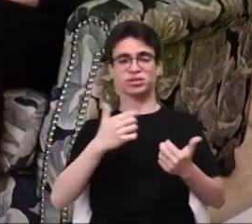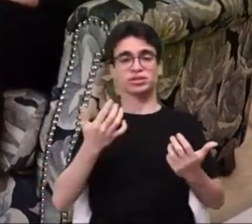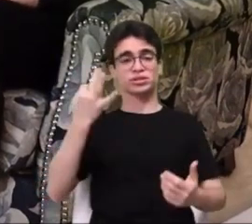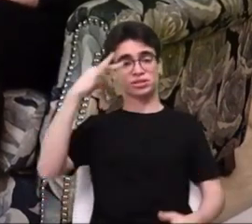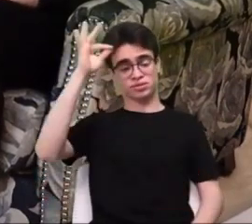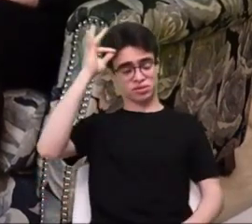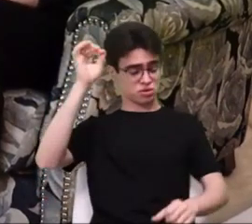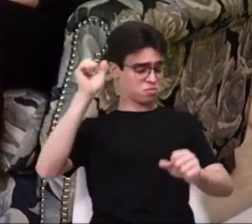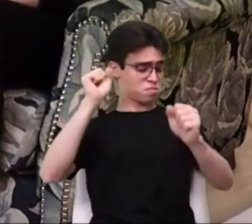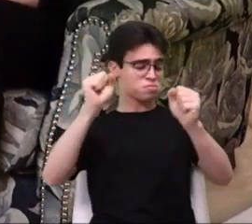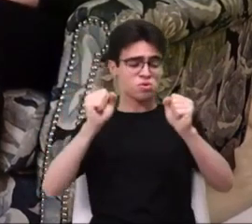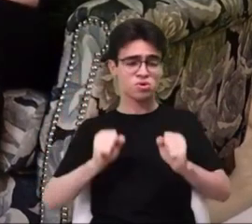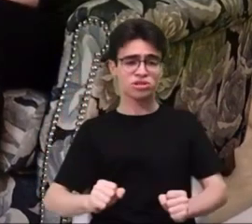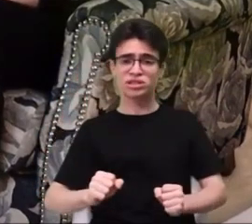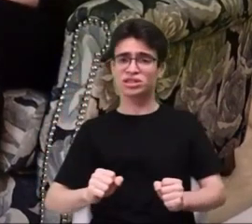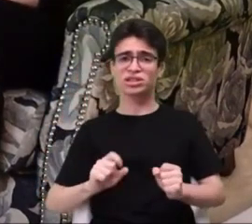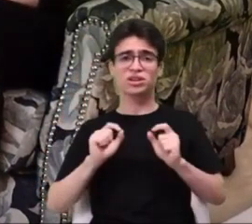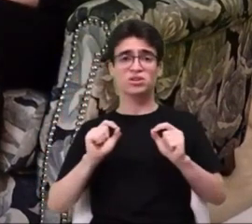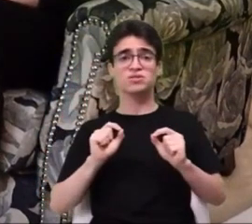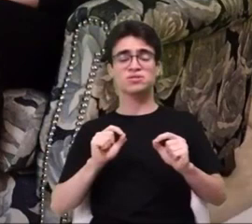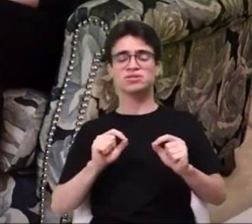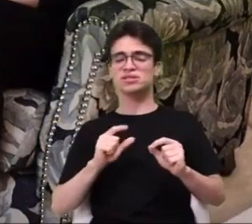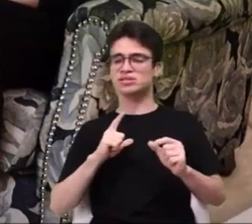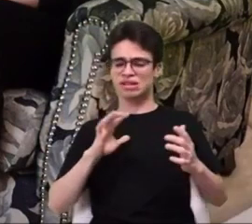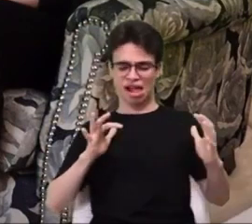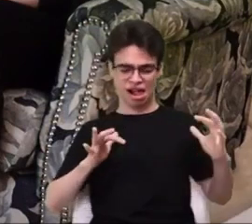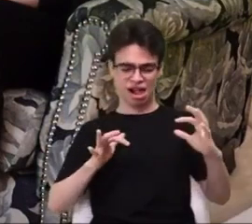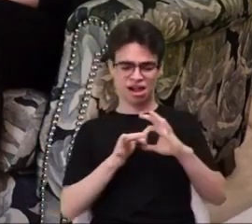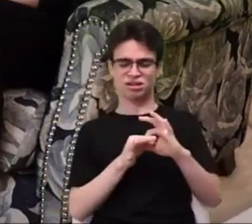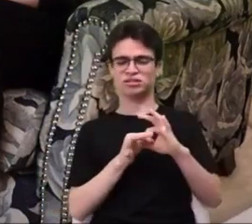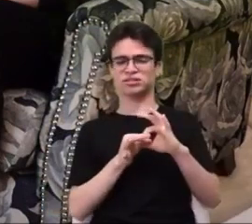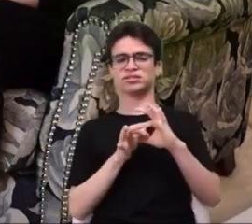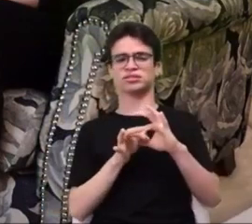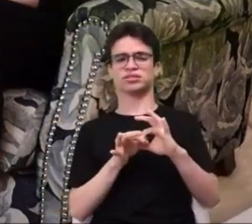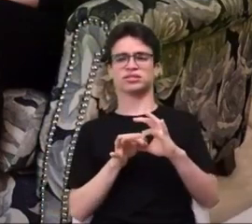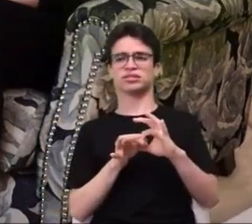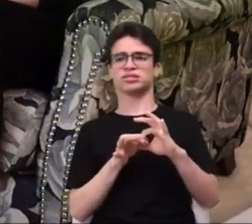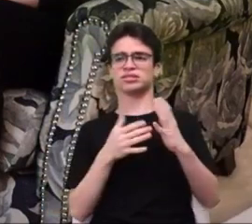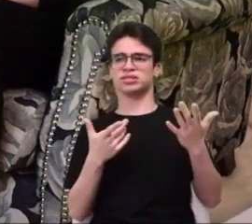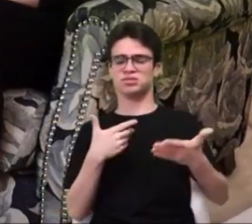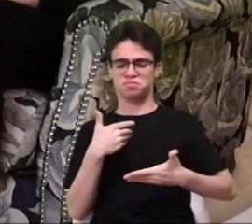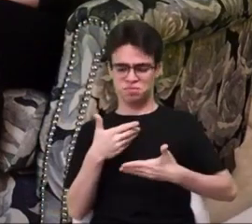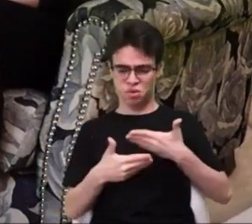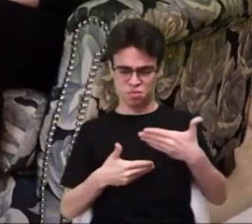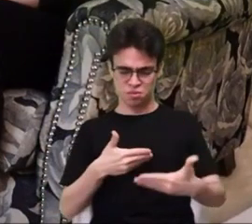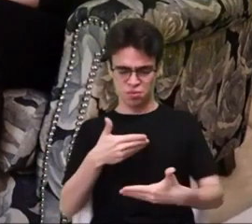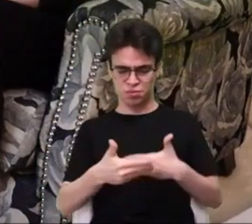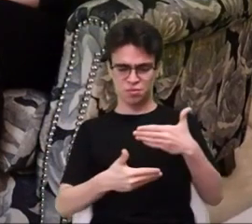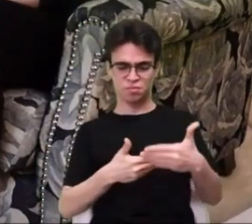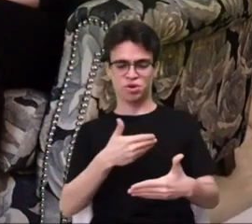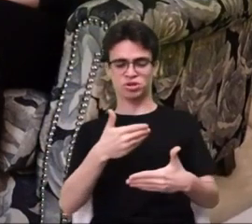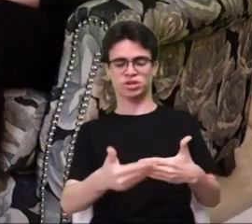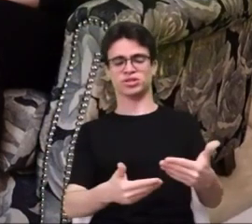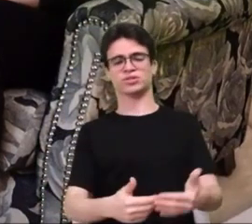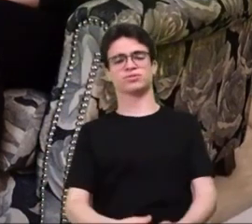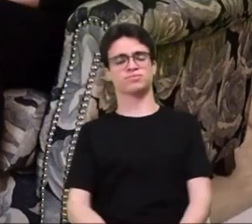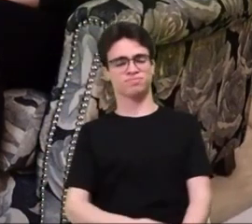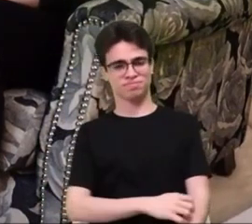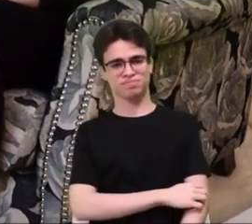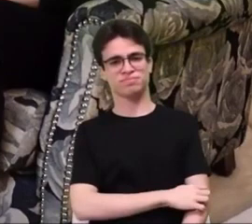se instala, se alia à nossa vida e começa um processo